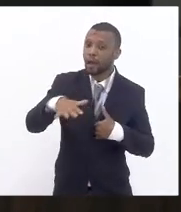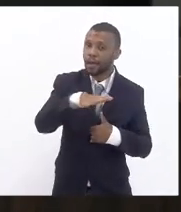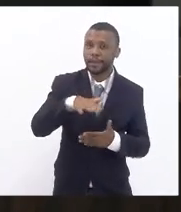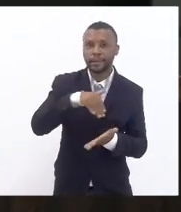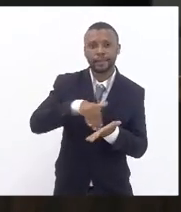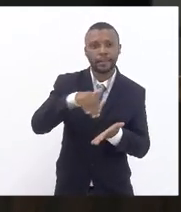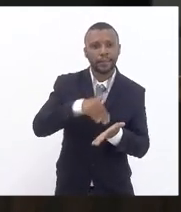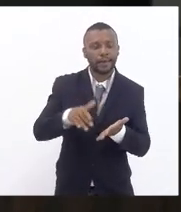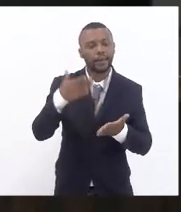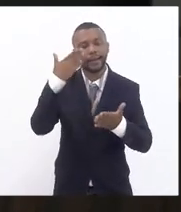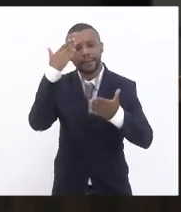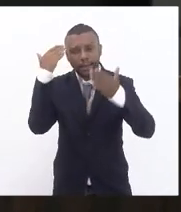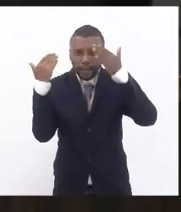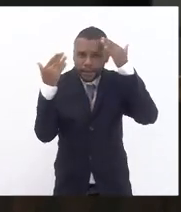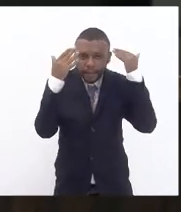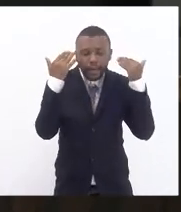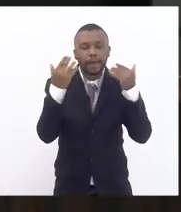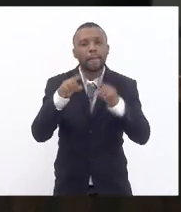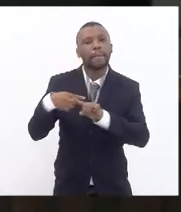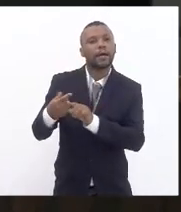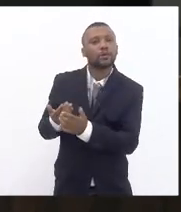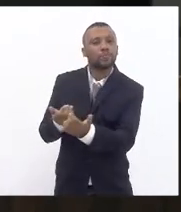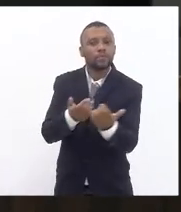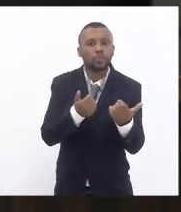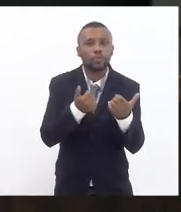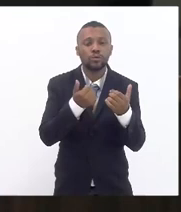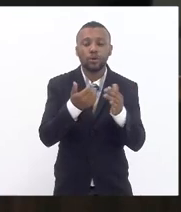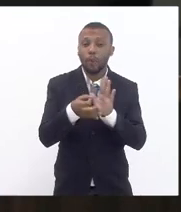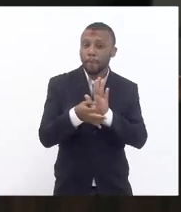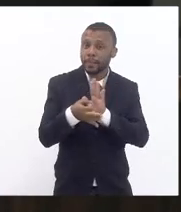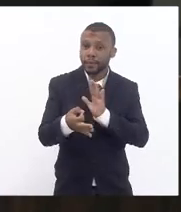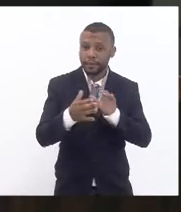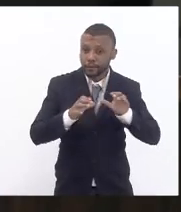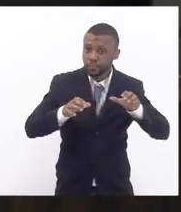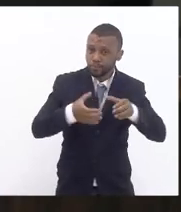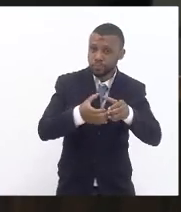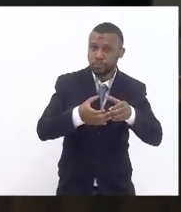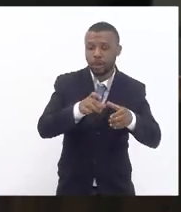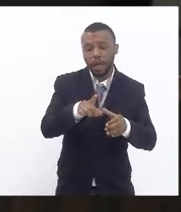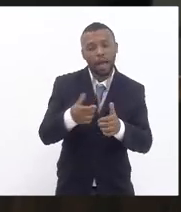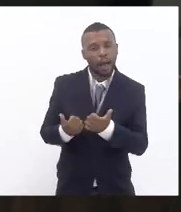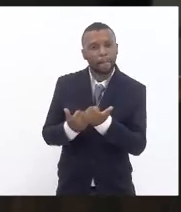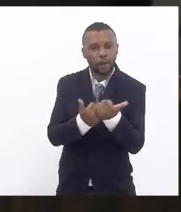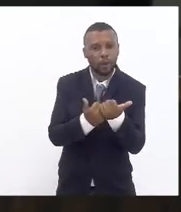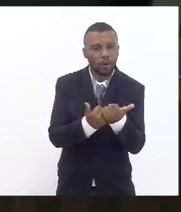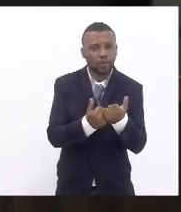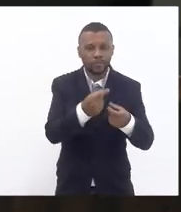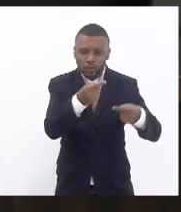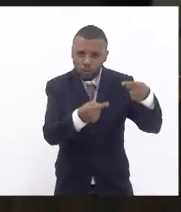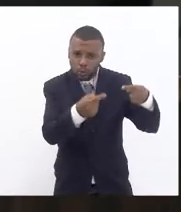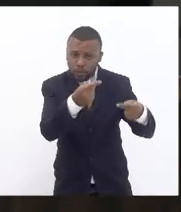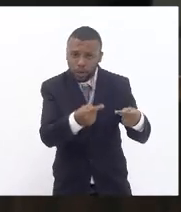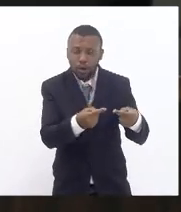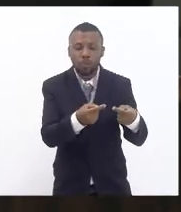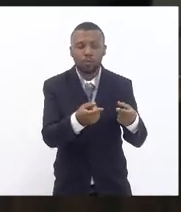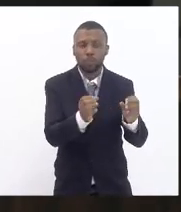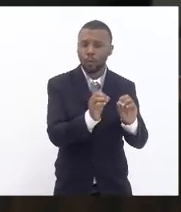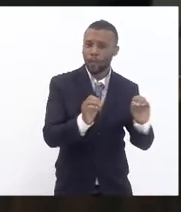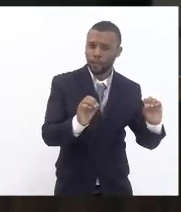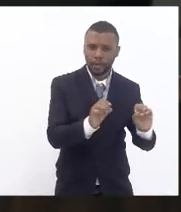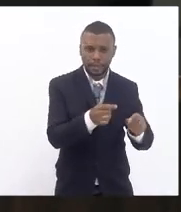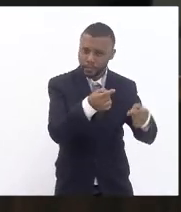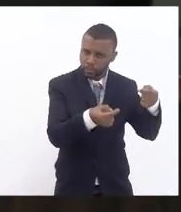Da Comissão de Indicação Legislativa é favorável. Deputado Eurico Júnior. Discussão. Não havendo quem queira discutir, encerra a discussão